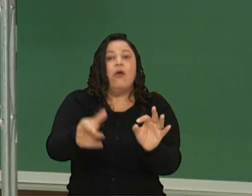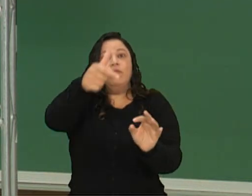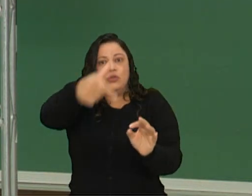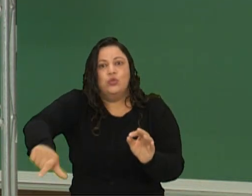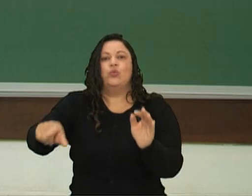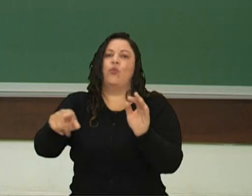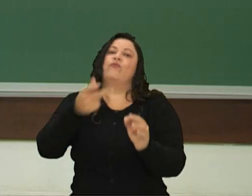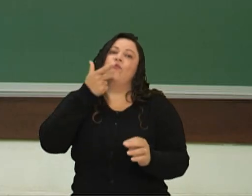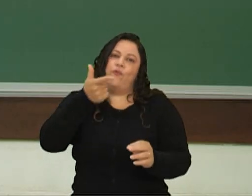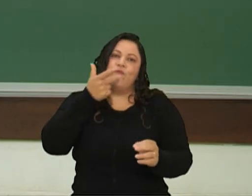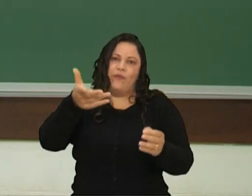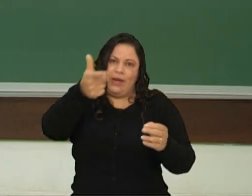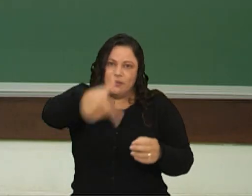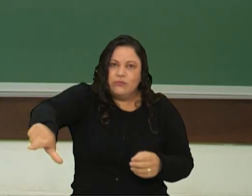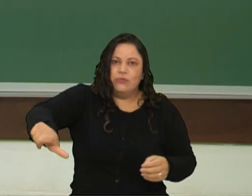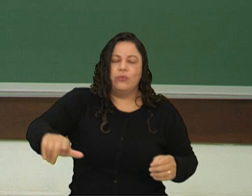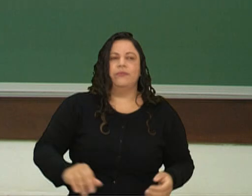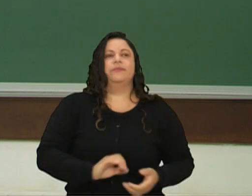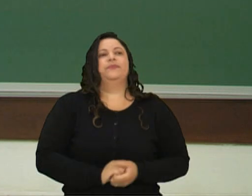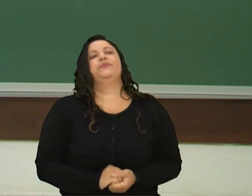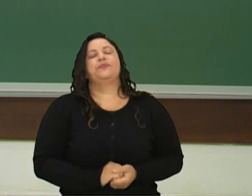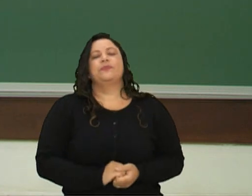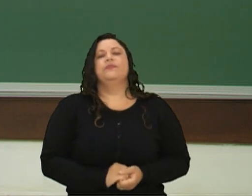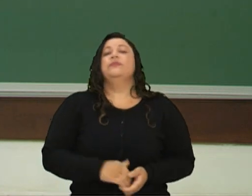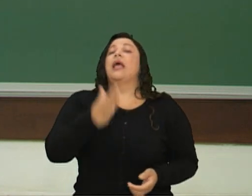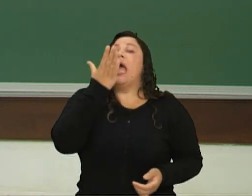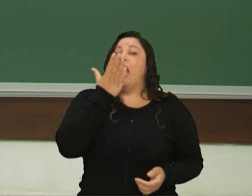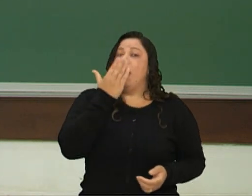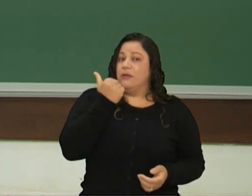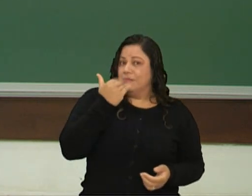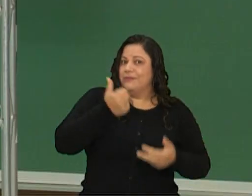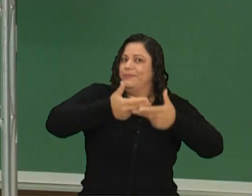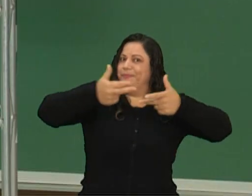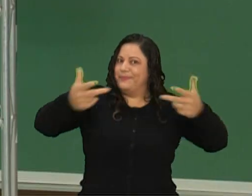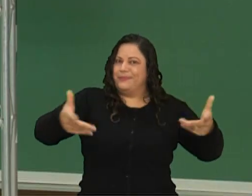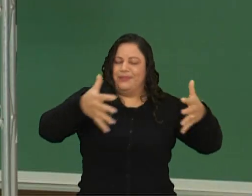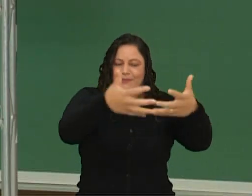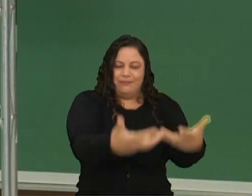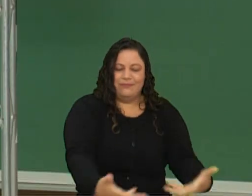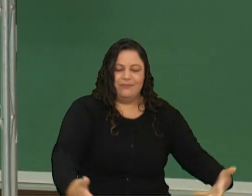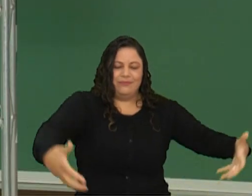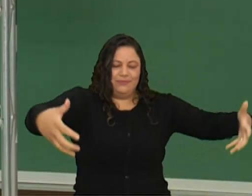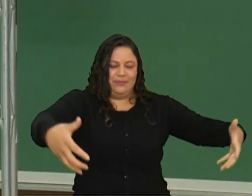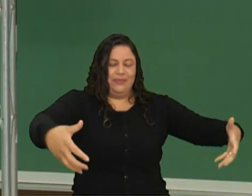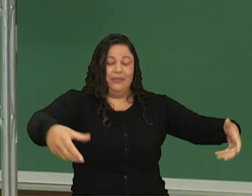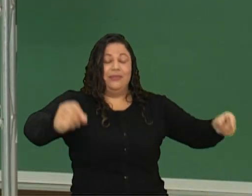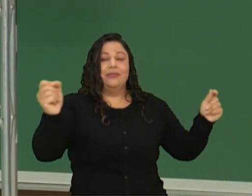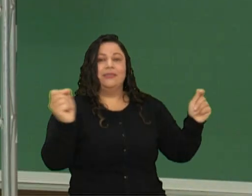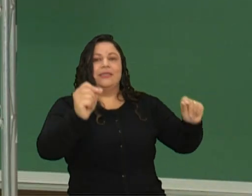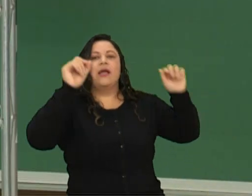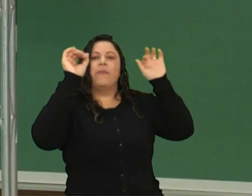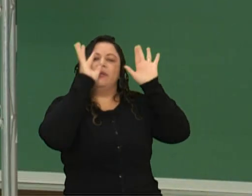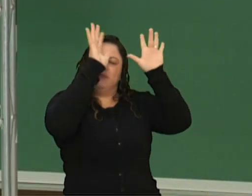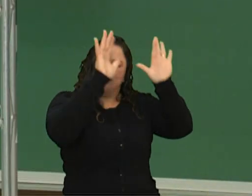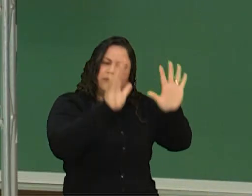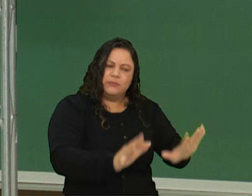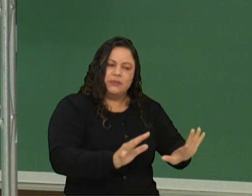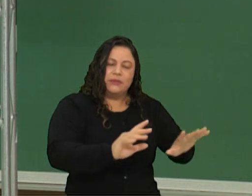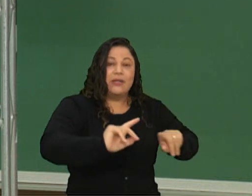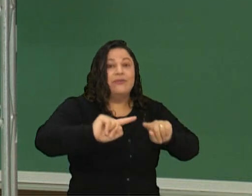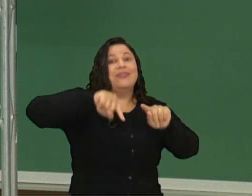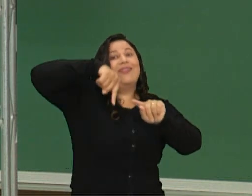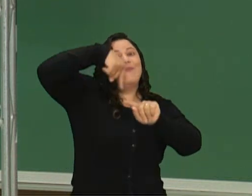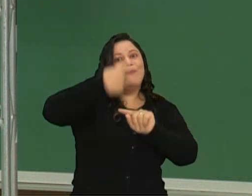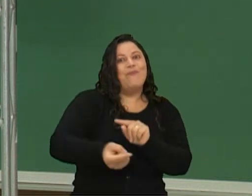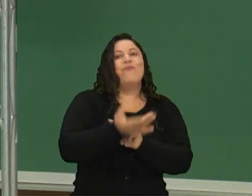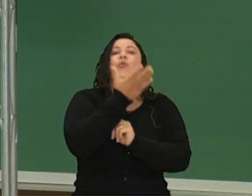questão. Então, quer dizer, os alimentos colocados nessa cesta para serem abençoados, eles são consumidos depois do